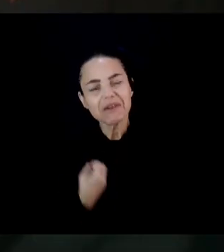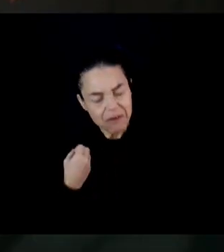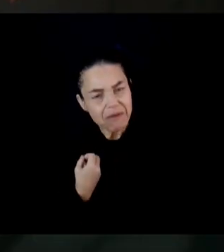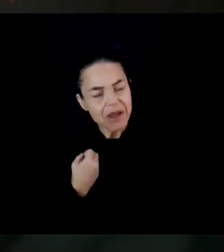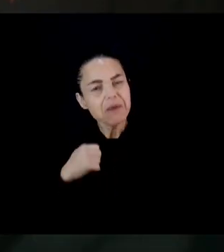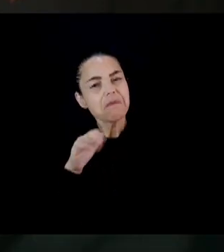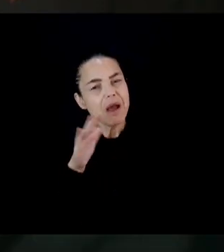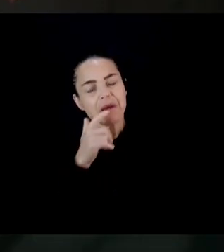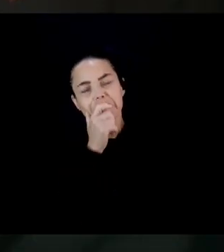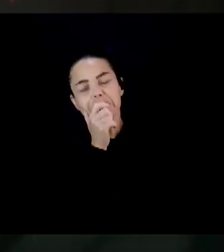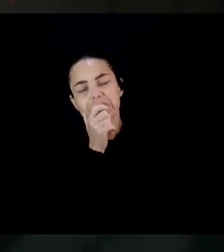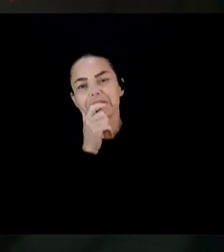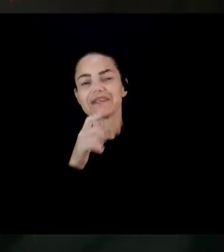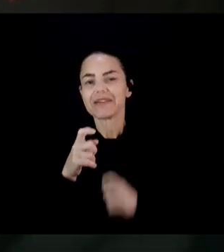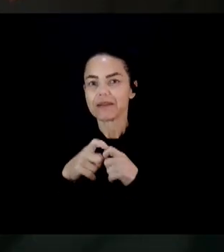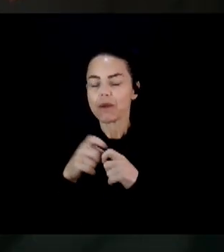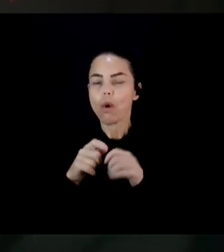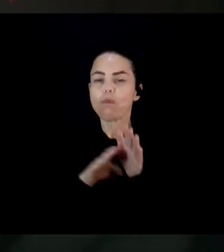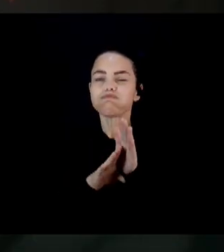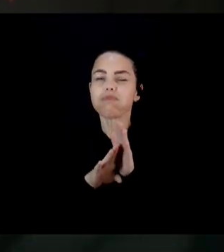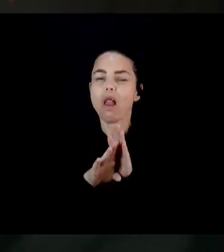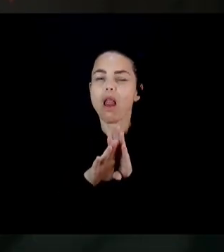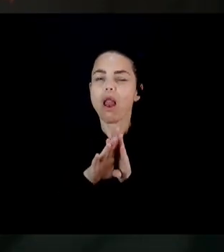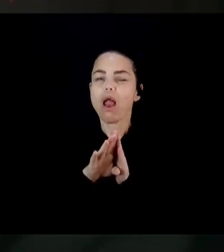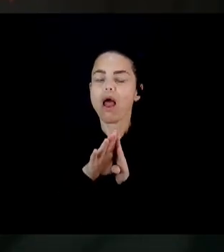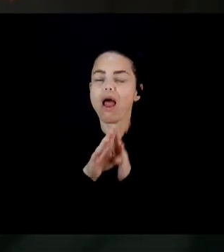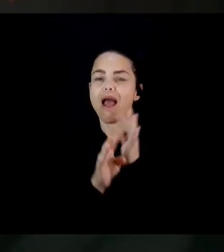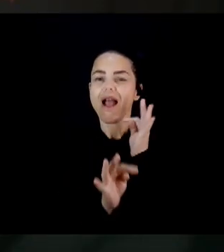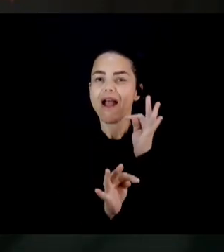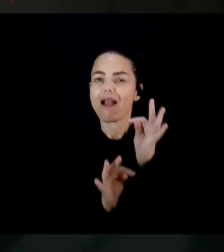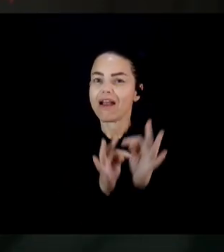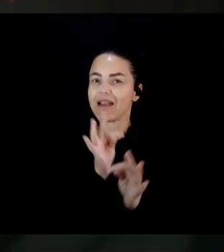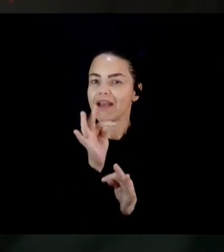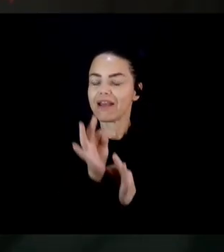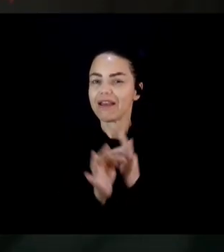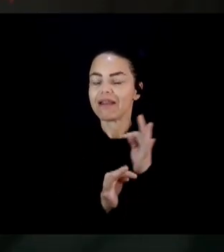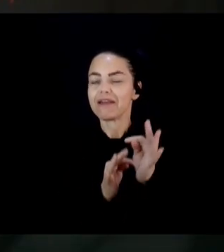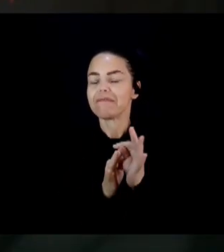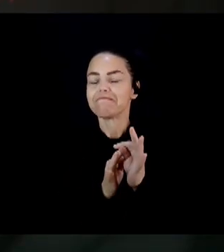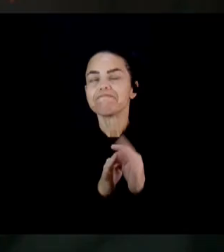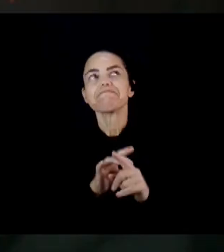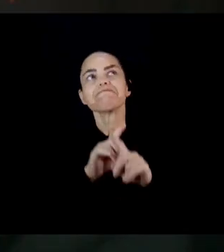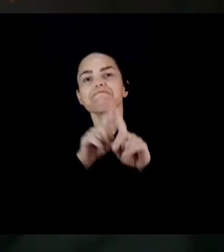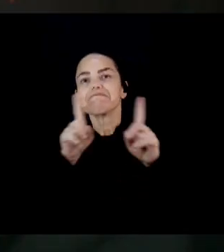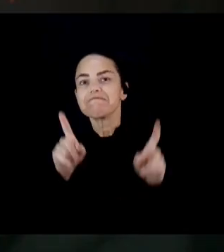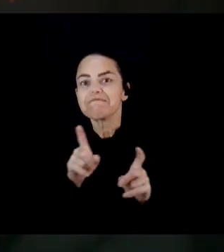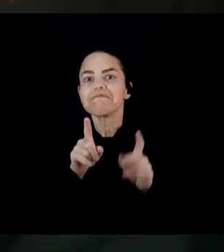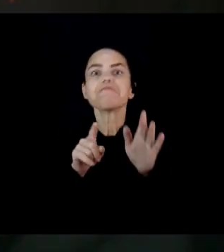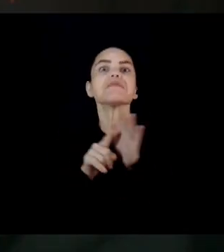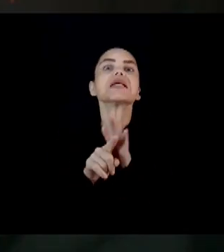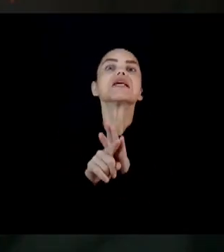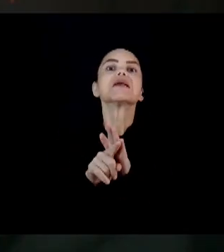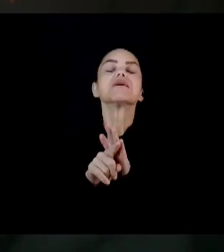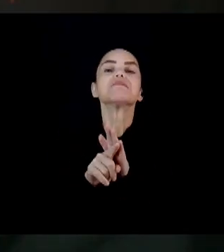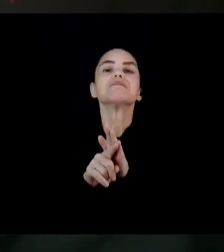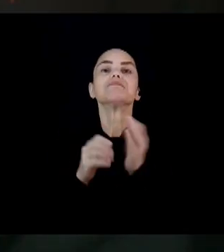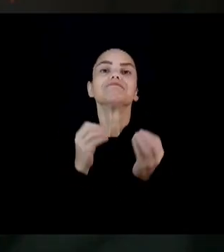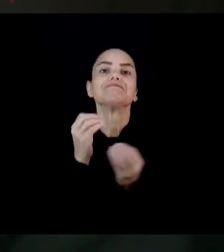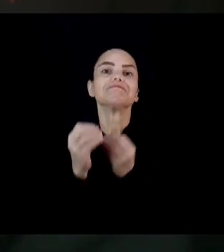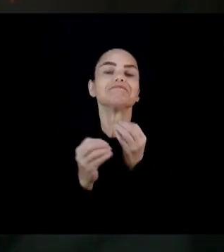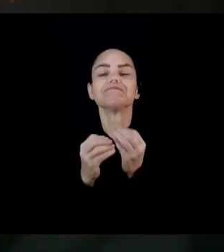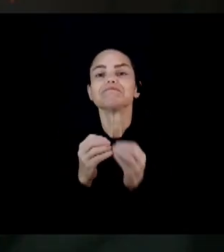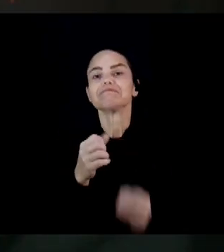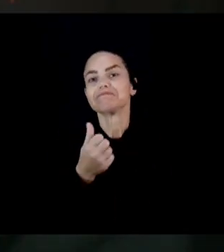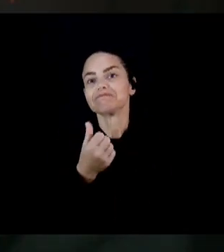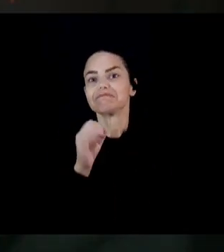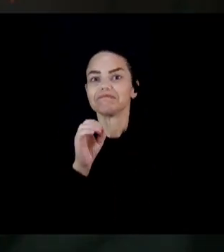A medicina avançou, os tratamentos evoluíram, mas a grande pergunta continua sendo a mesma. Como chegar aos 60,